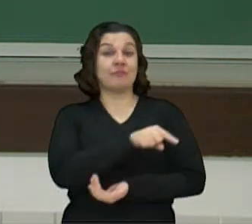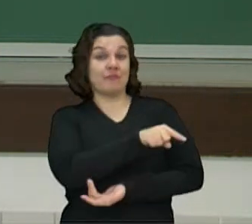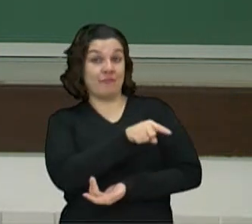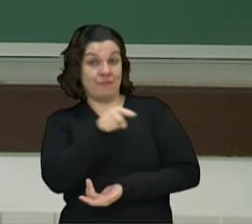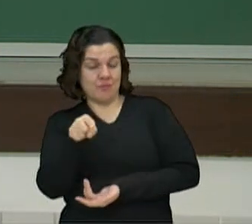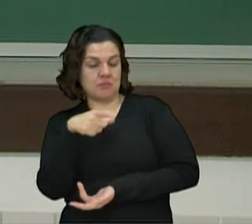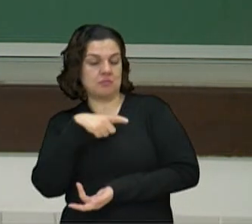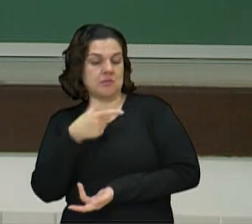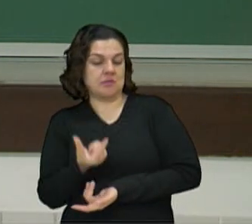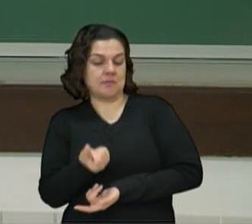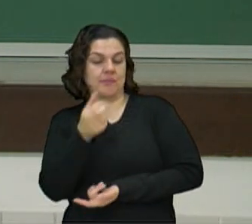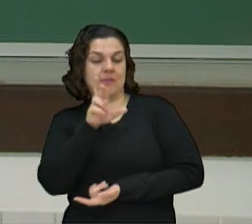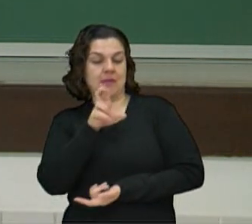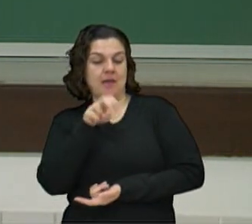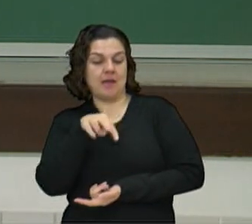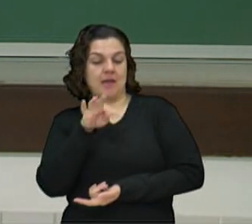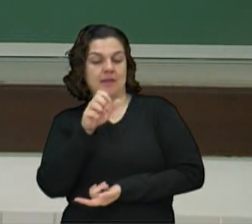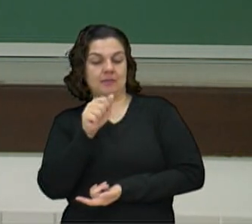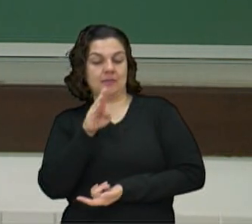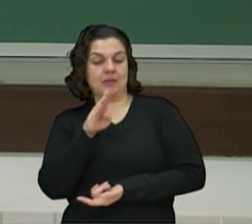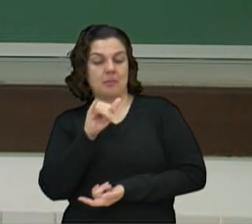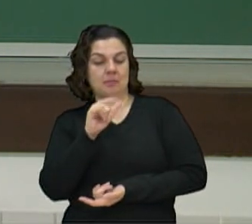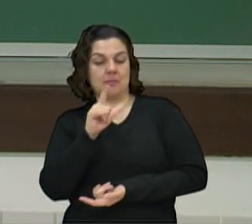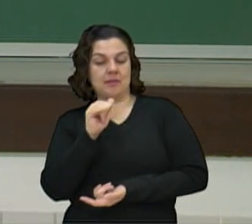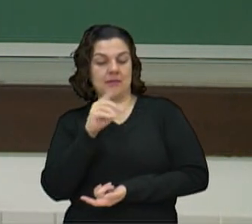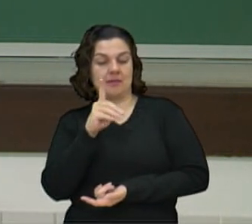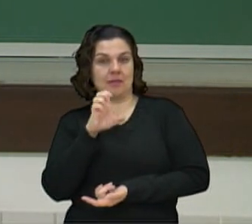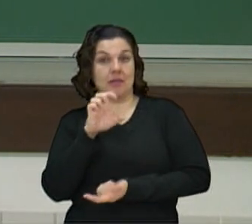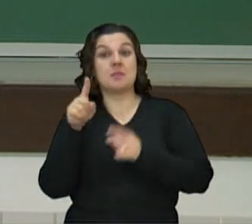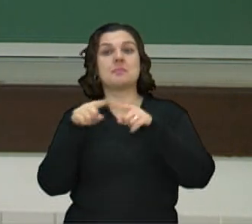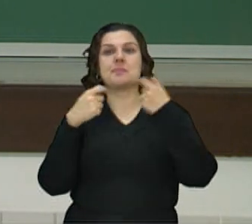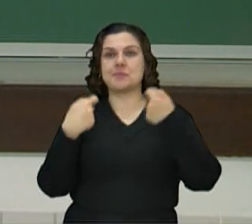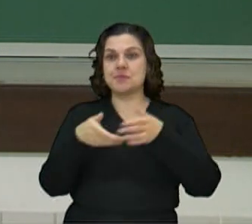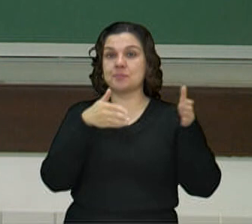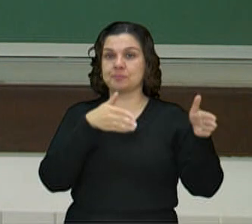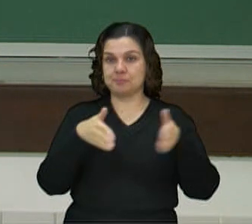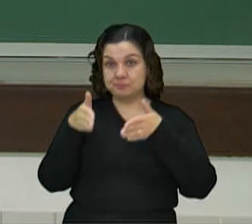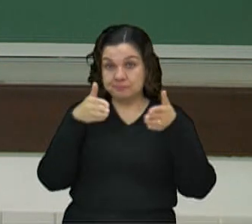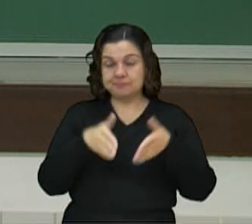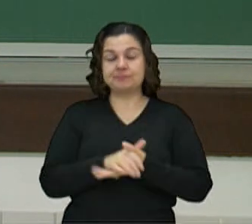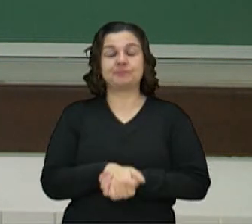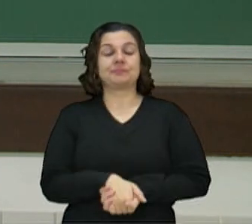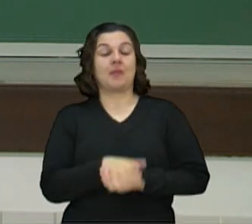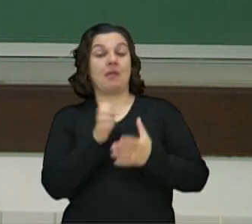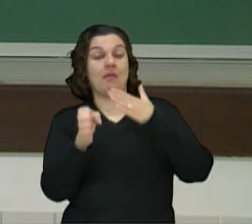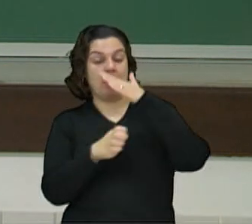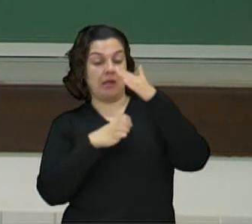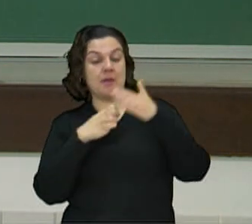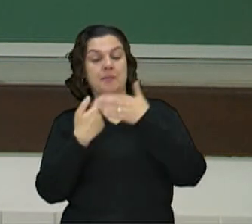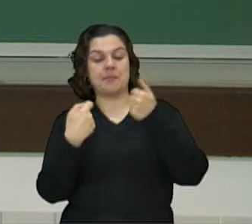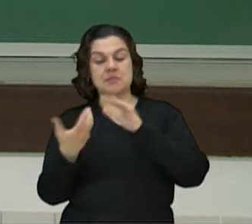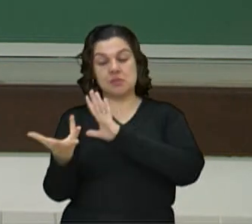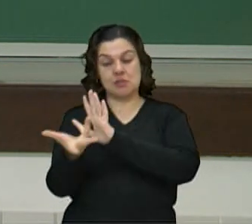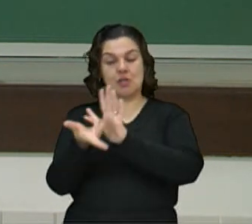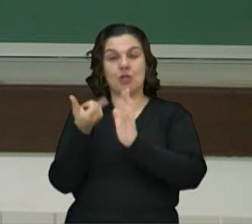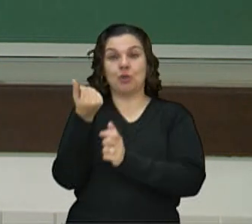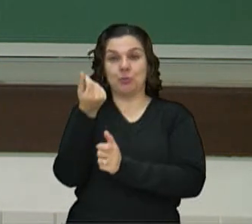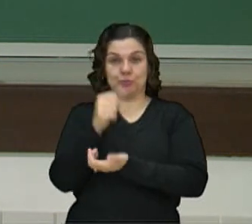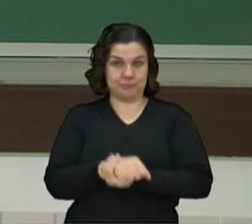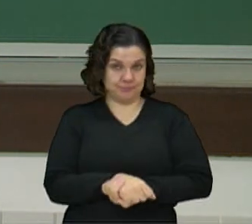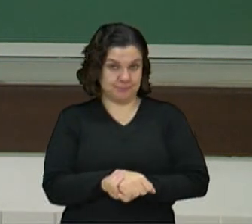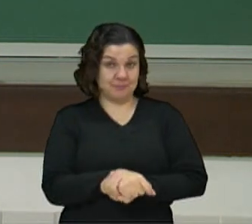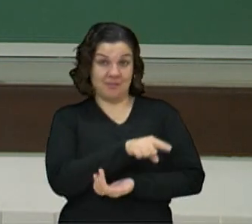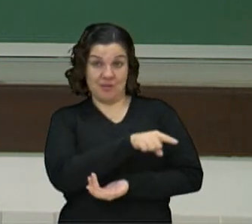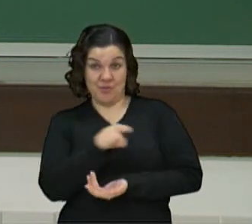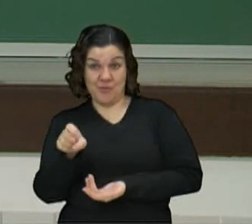tenha rentabilidade. Mas para ter rentabilidade, para a ação ficar mais cara, a empresa tem que ter lucro. Se